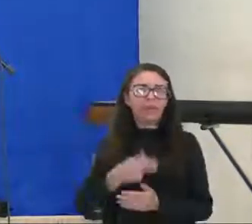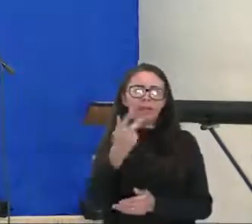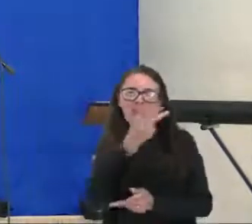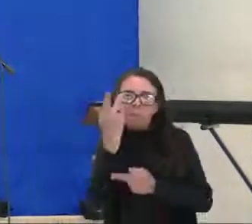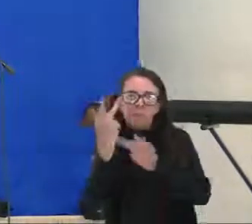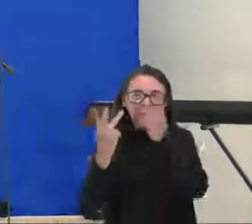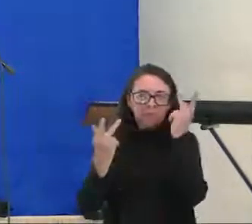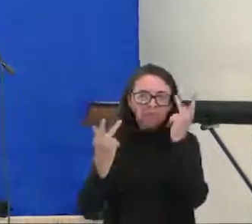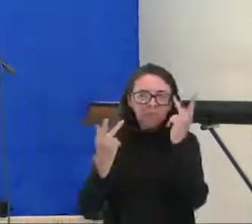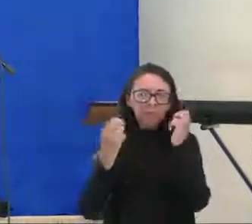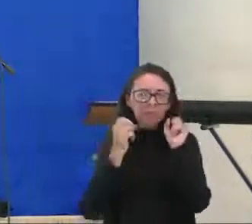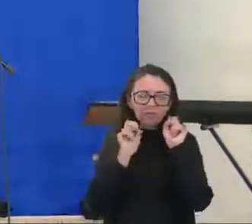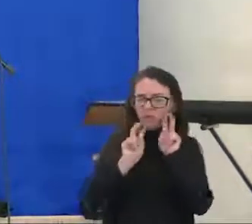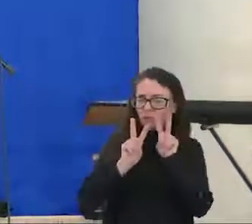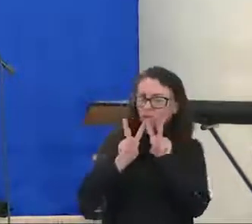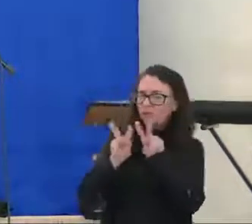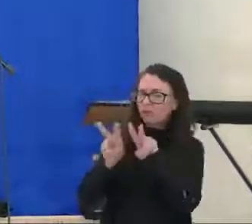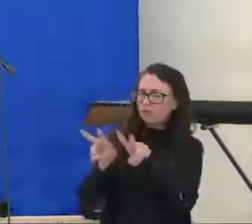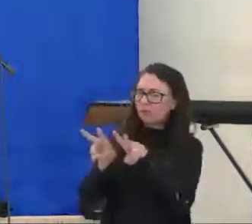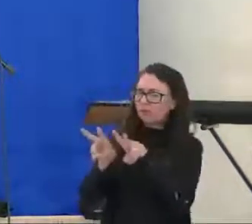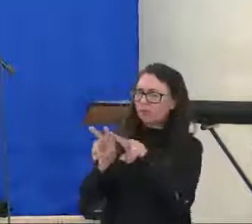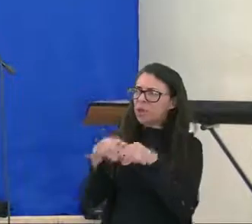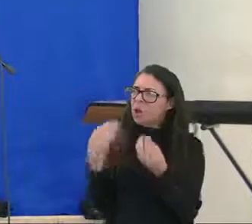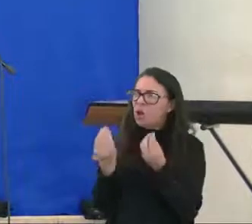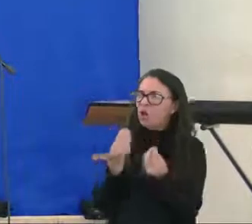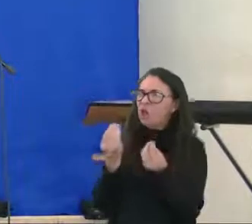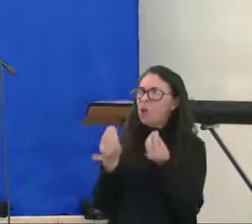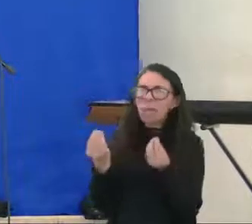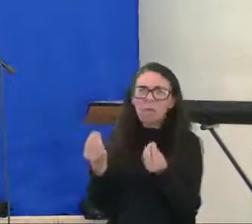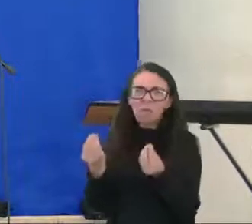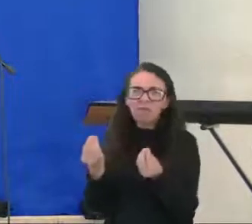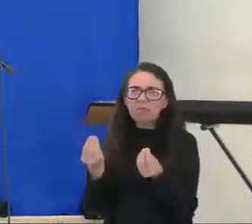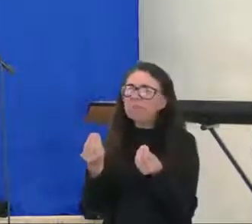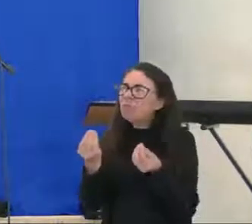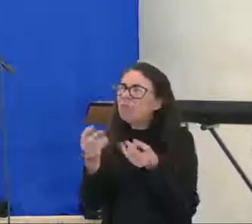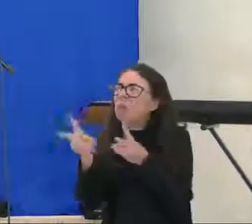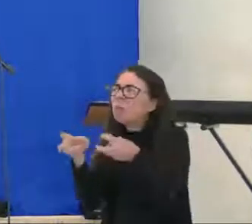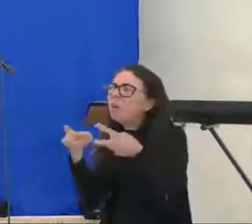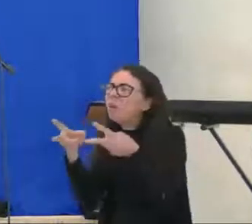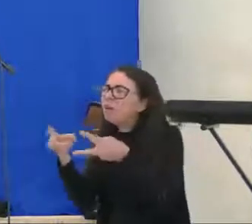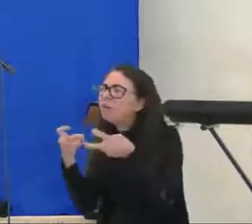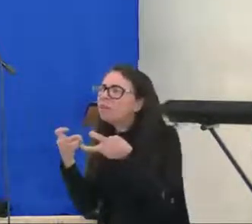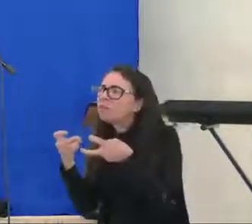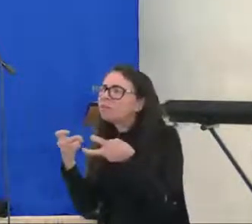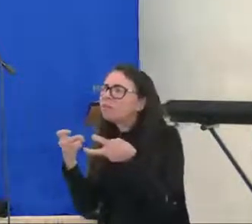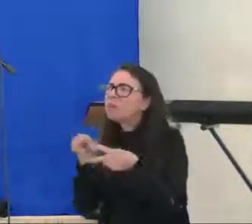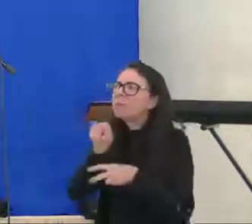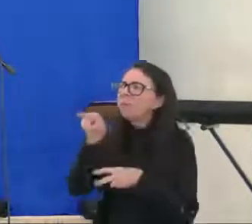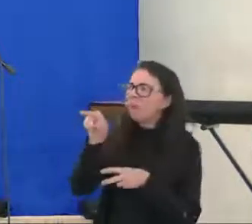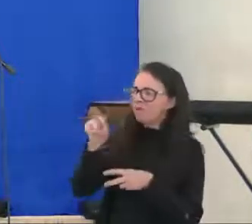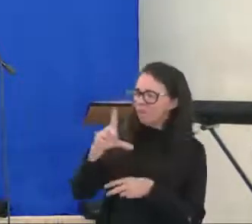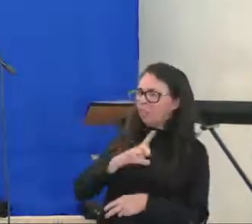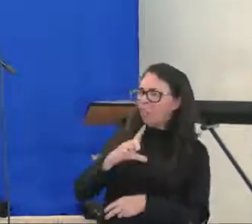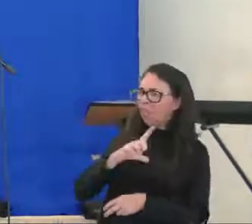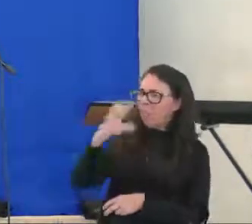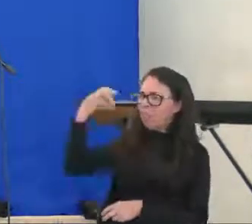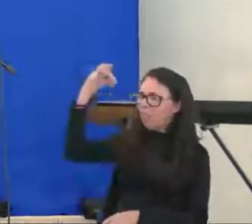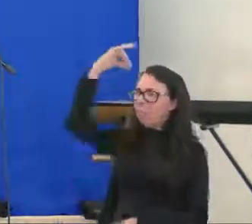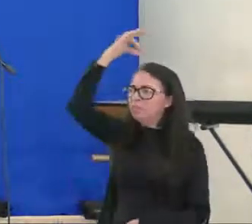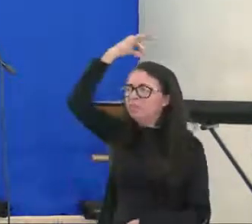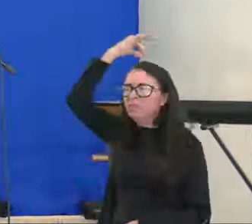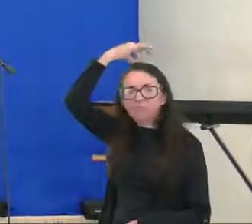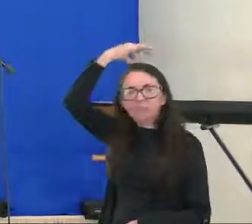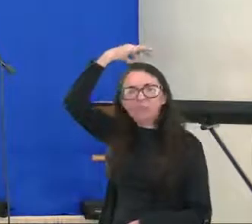via, né? Como que, nesse caso, Moisés tinha certeza que para aquela obra esses artífices tinham sido